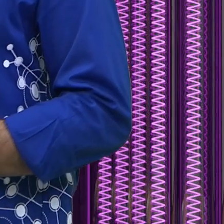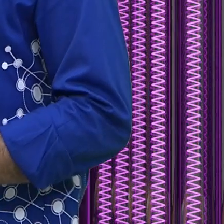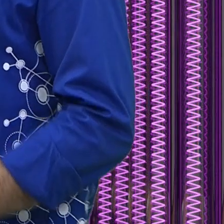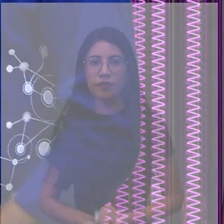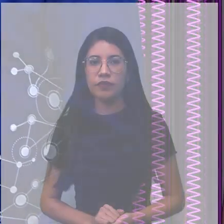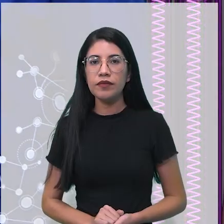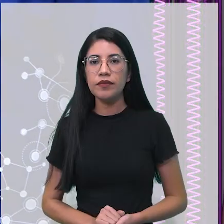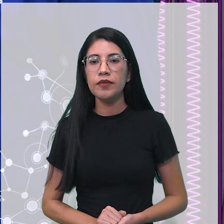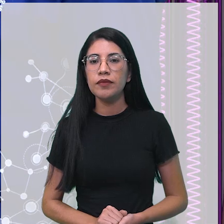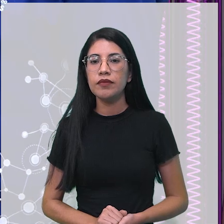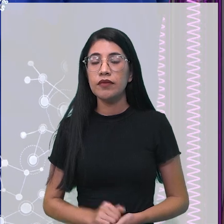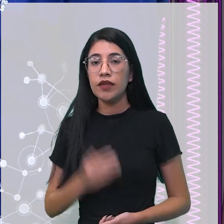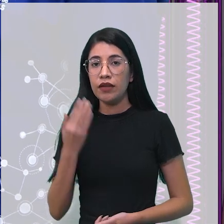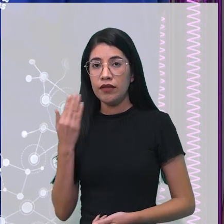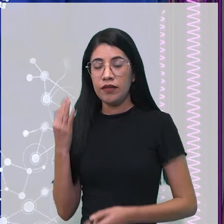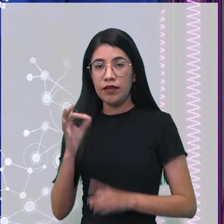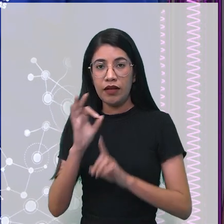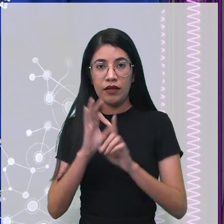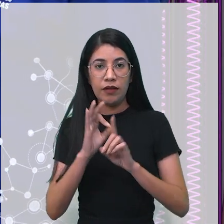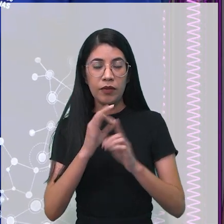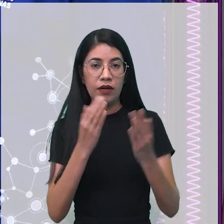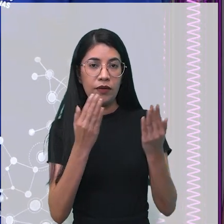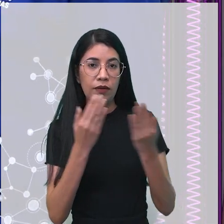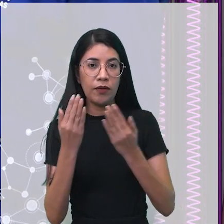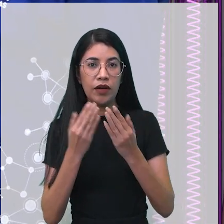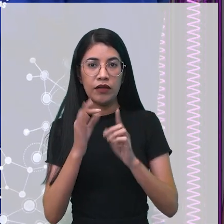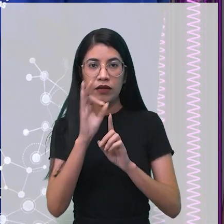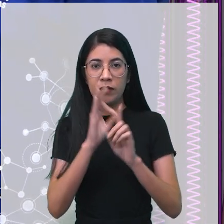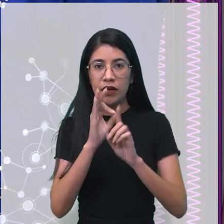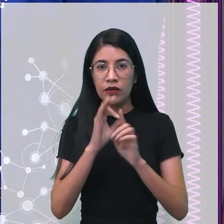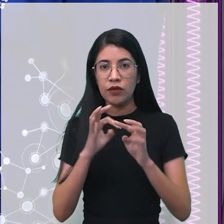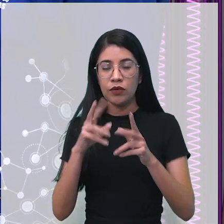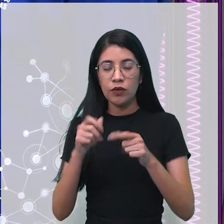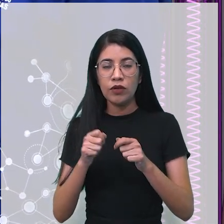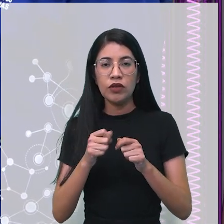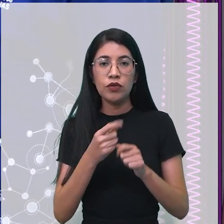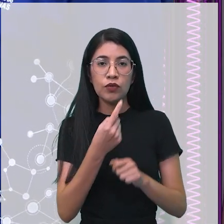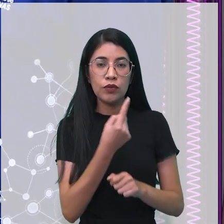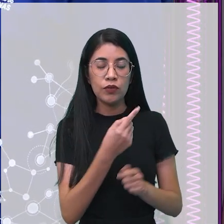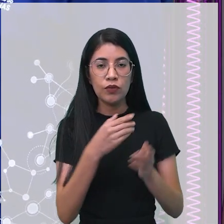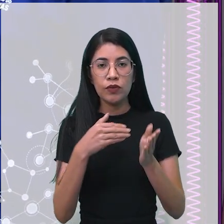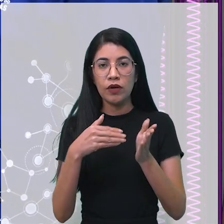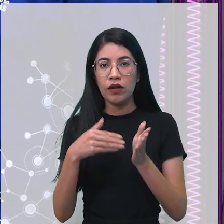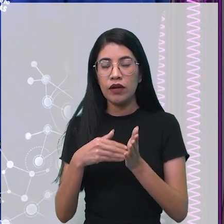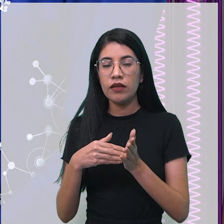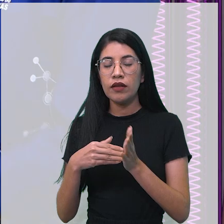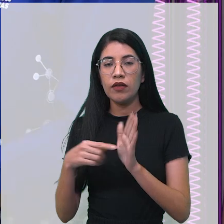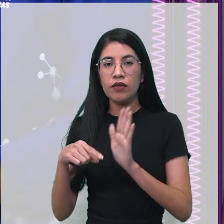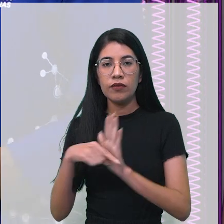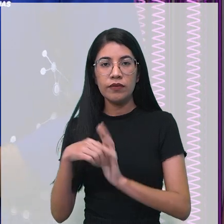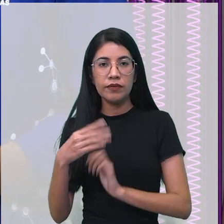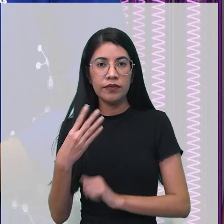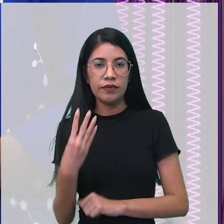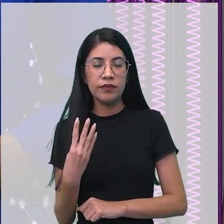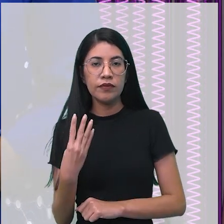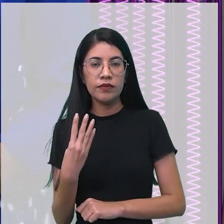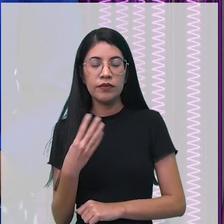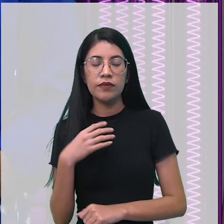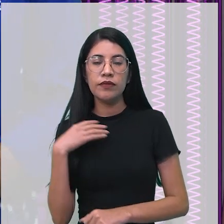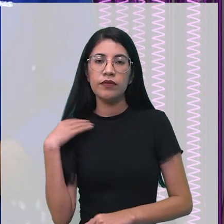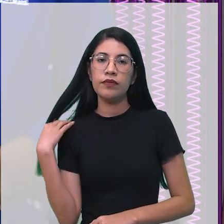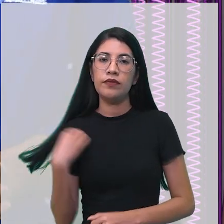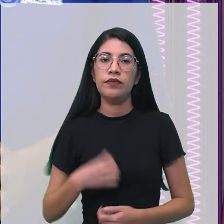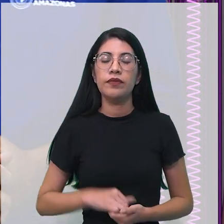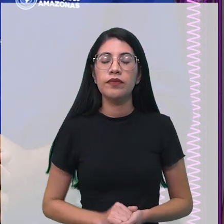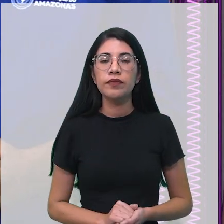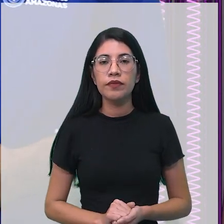ali né todas as temperaturas Né desde um até eh -4°